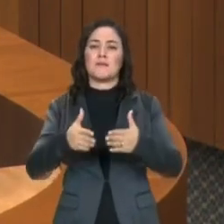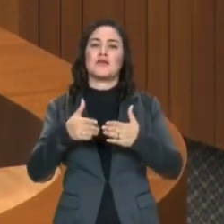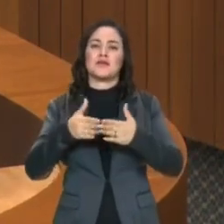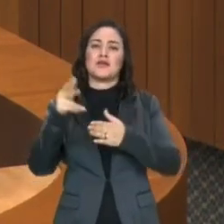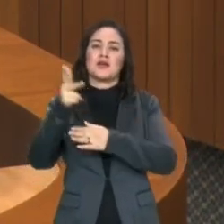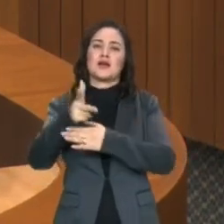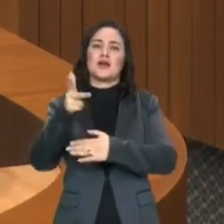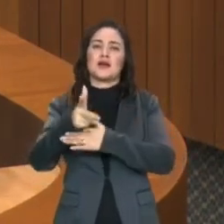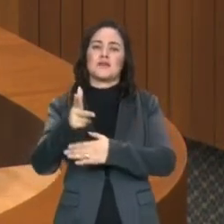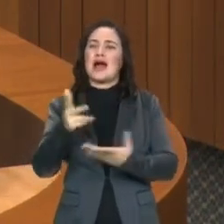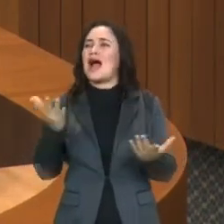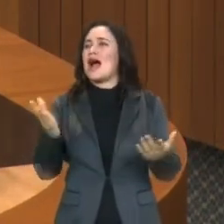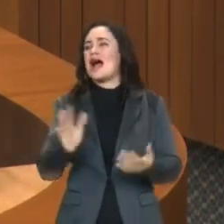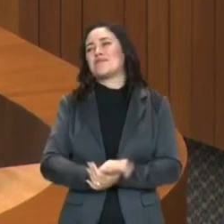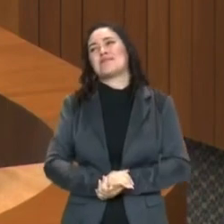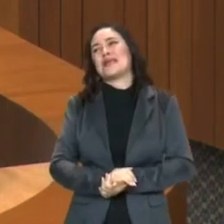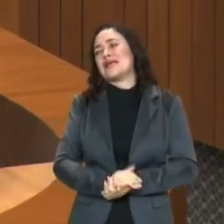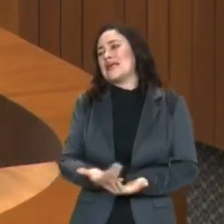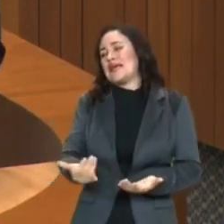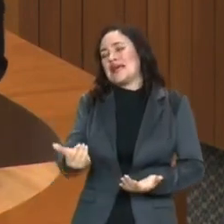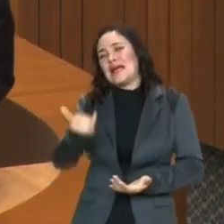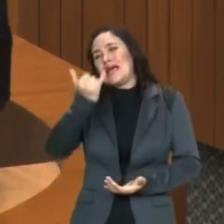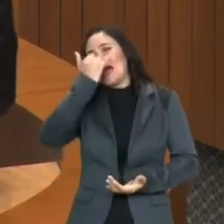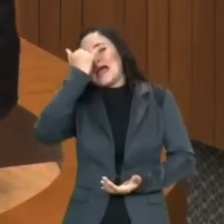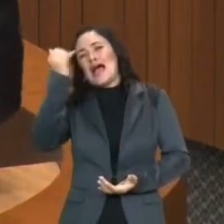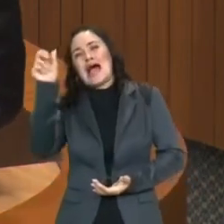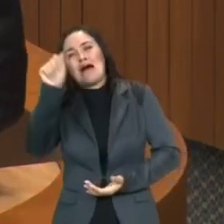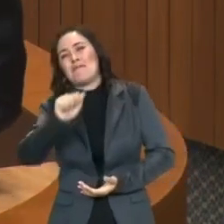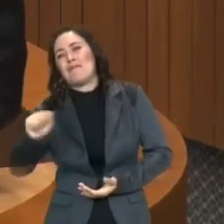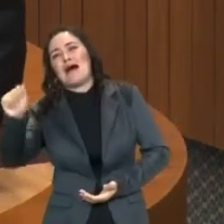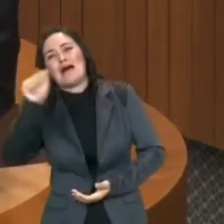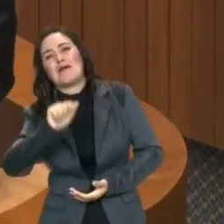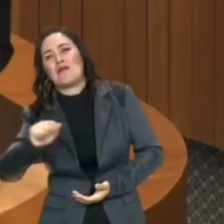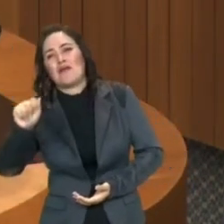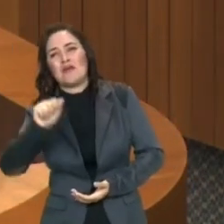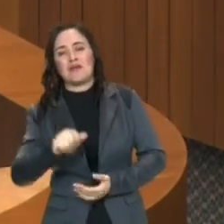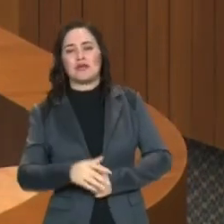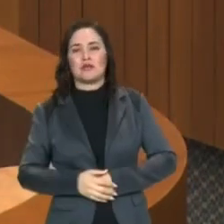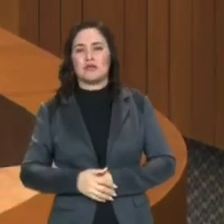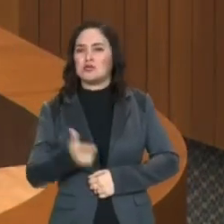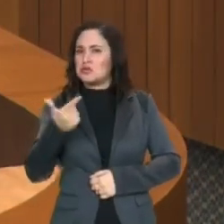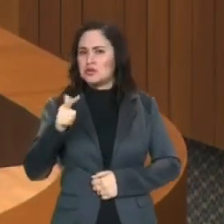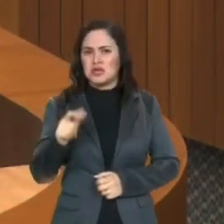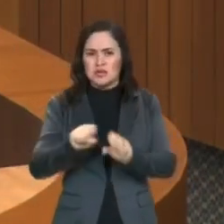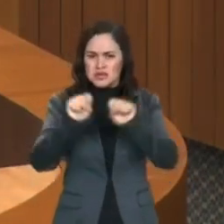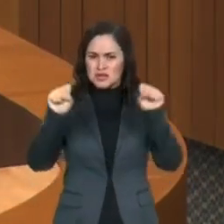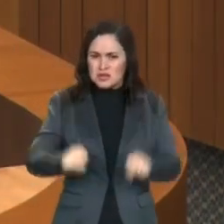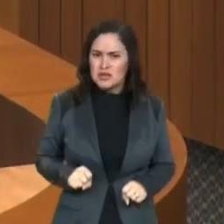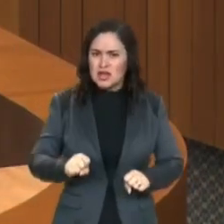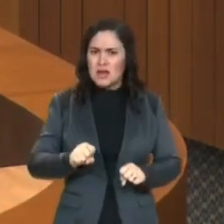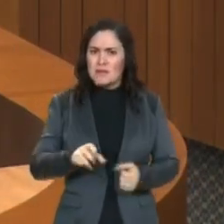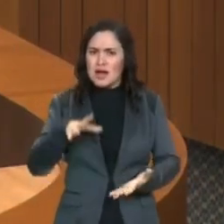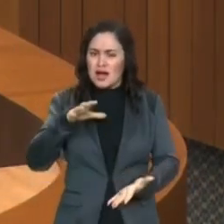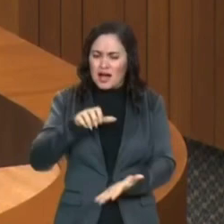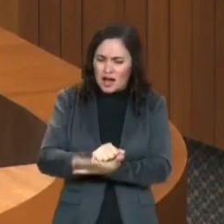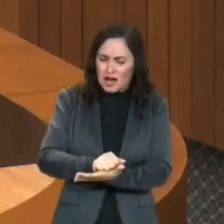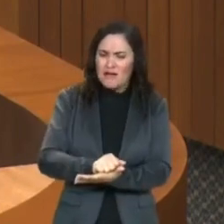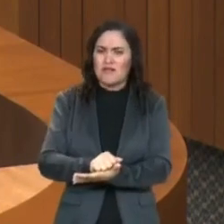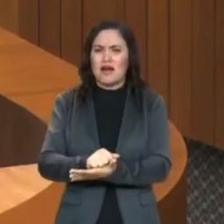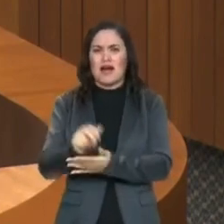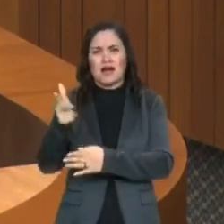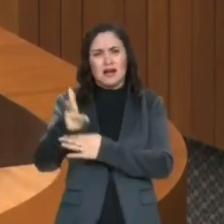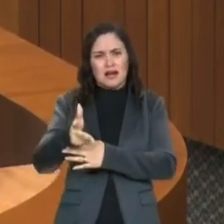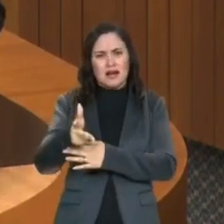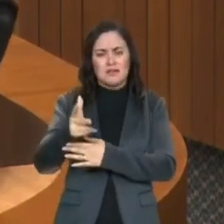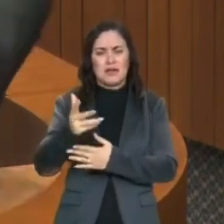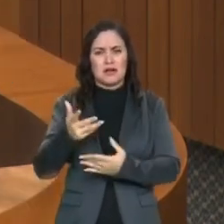dizer que não tem um sistema de backup de câmera? Aqui tem um monte de gente de TI. Não tem backup de câmera. Quando